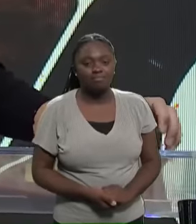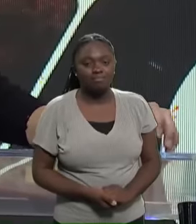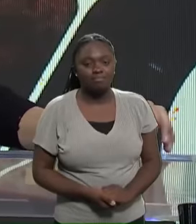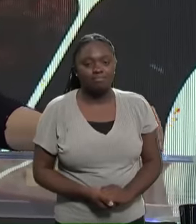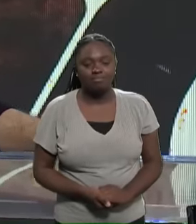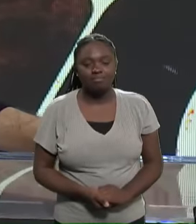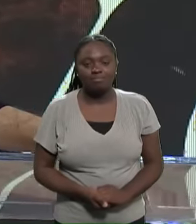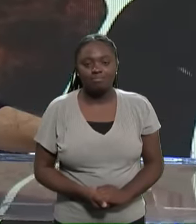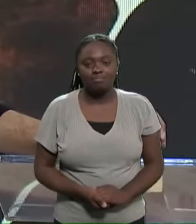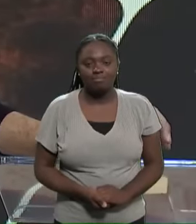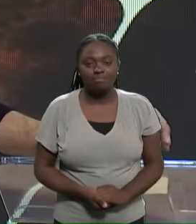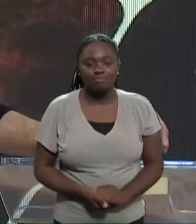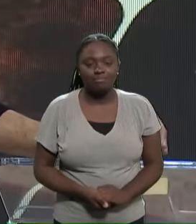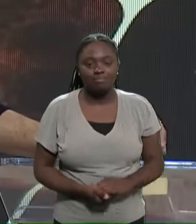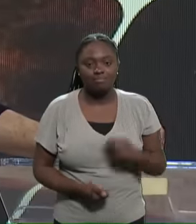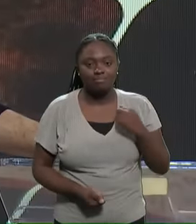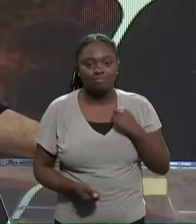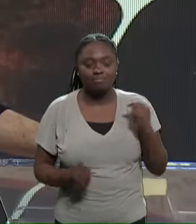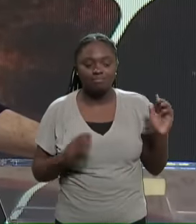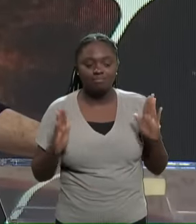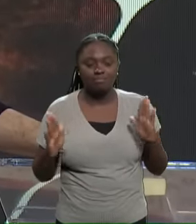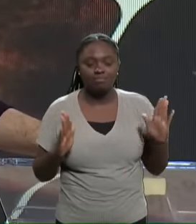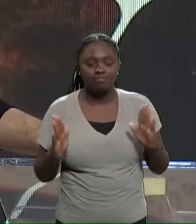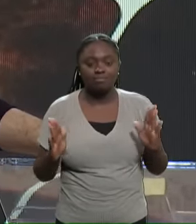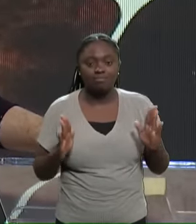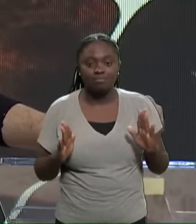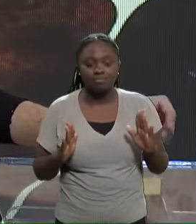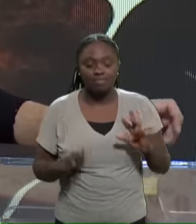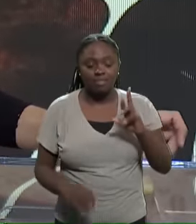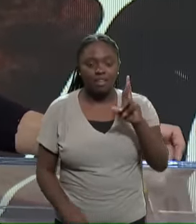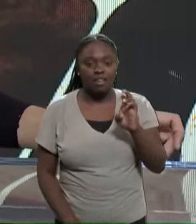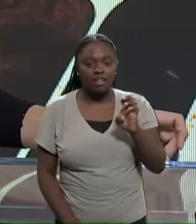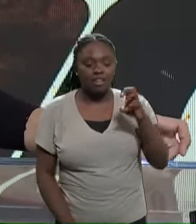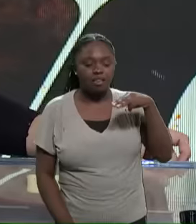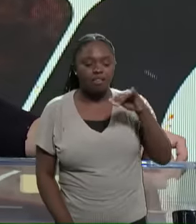Estou na etapa de remissão do câncer.